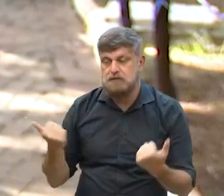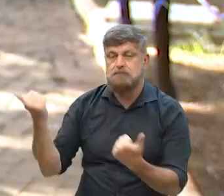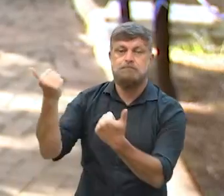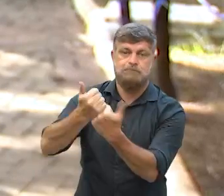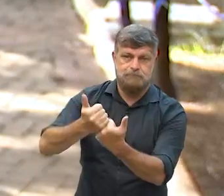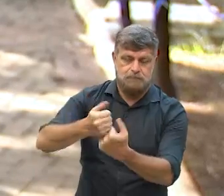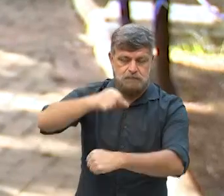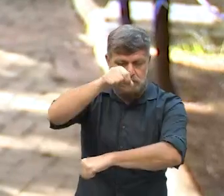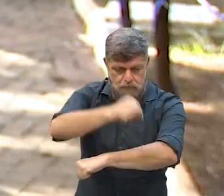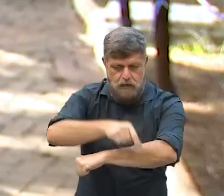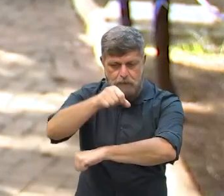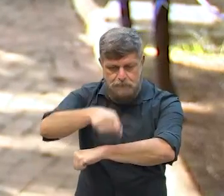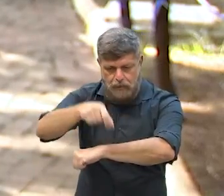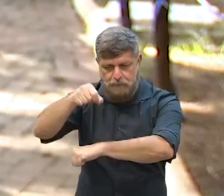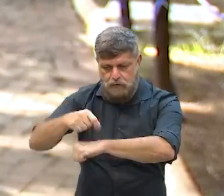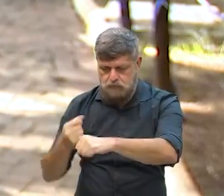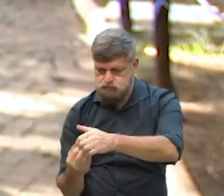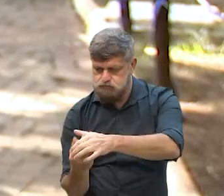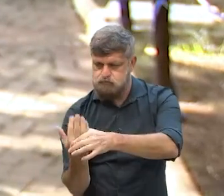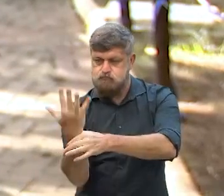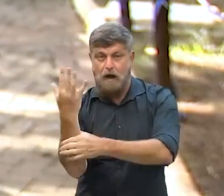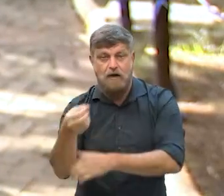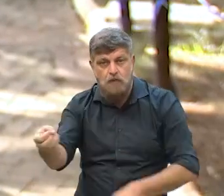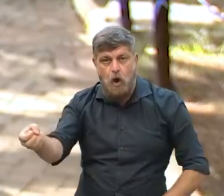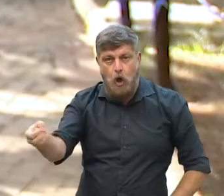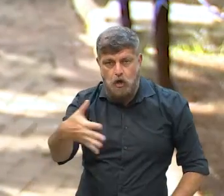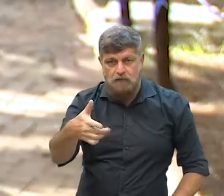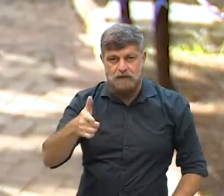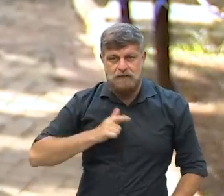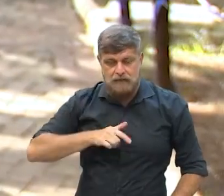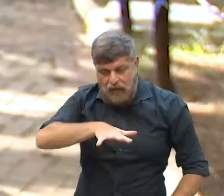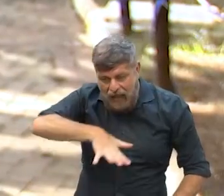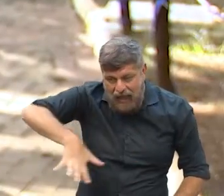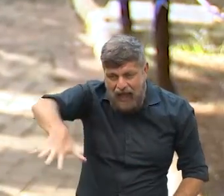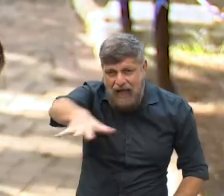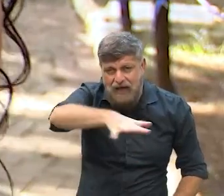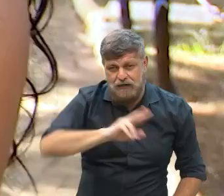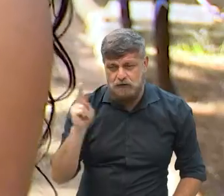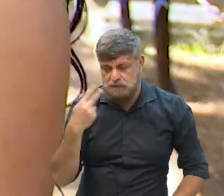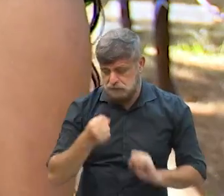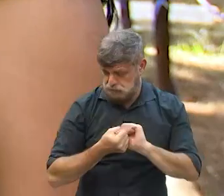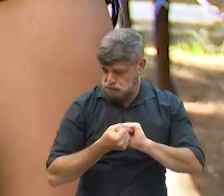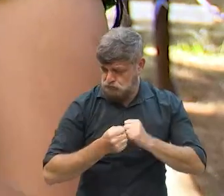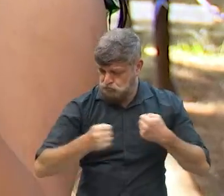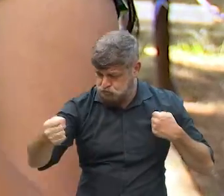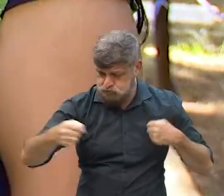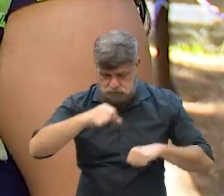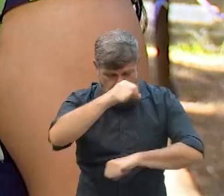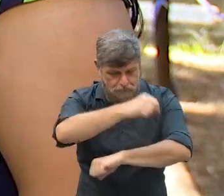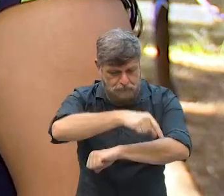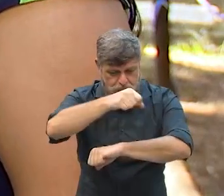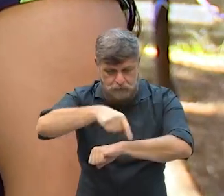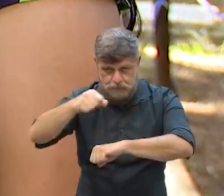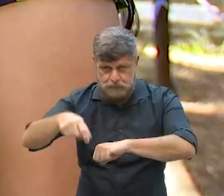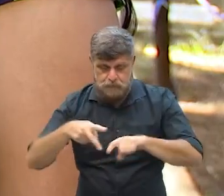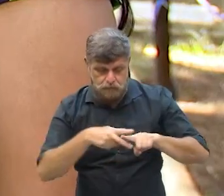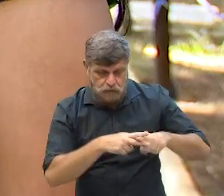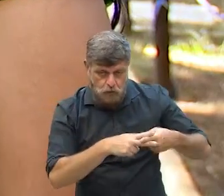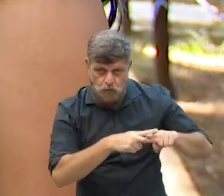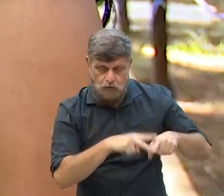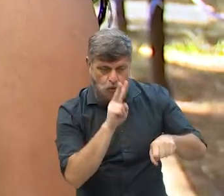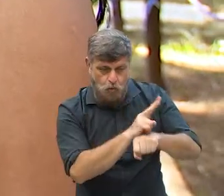assim, em termos de ampliar a cobertura vegetal da cidade, então a gente começa na preservação nossa das